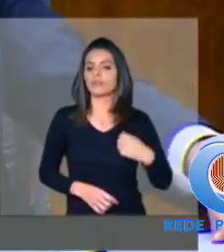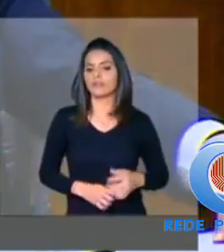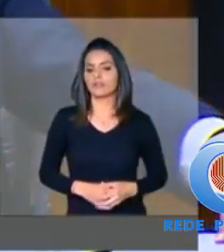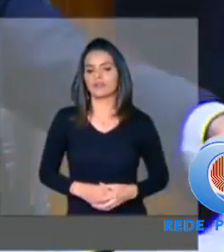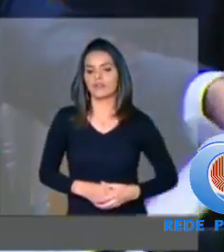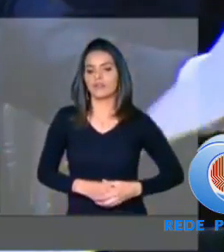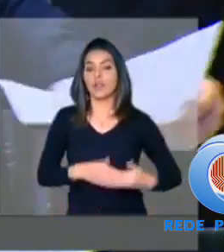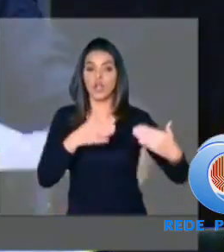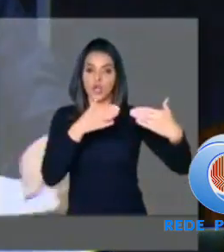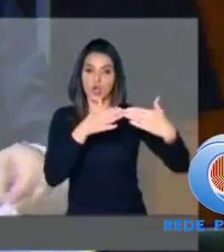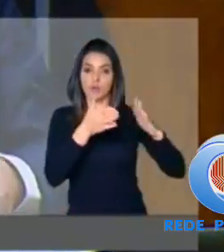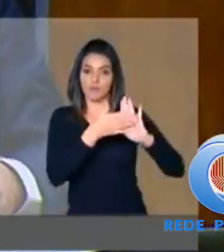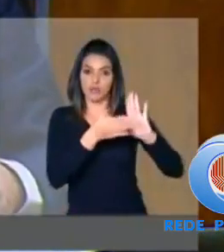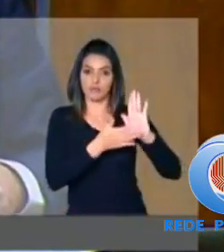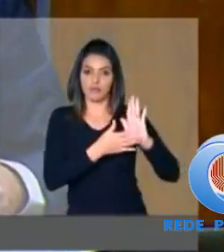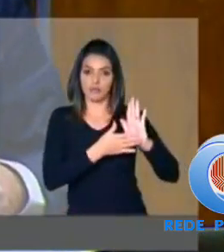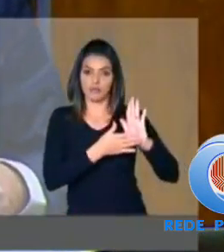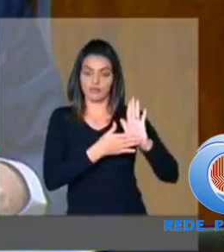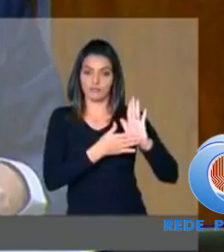da matéria,